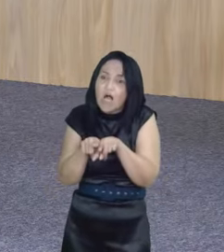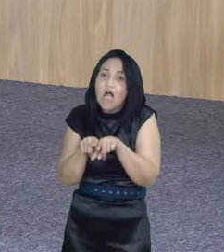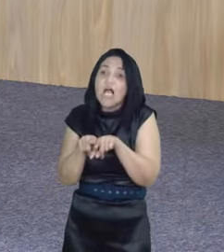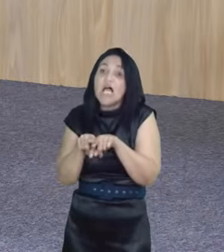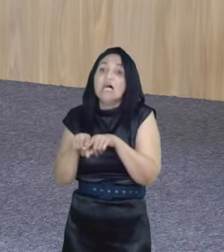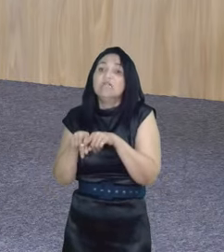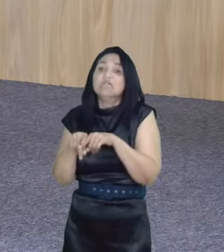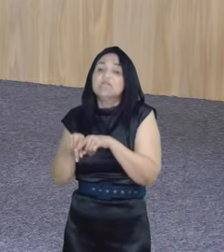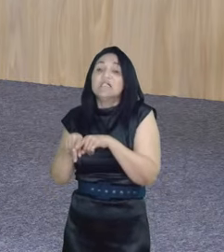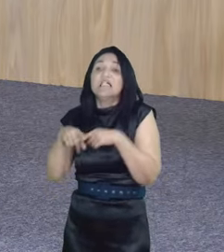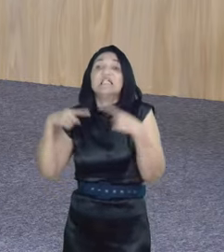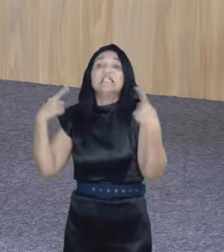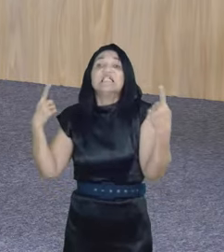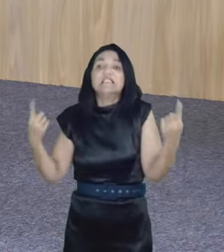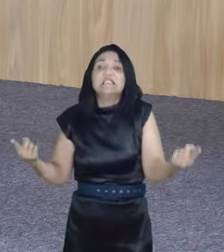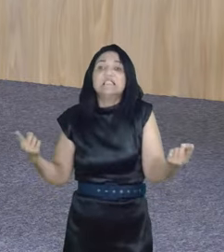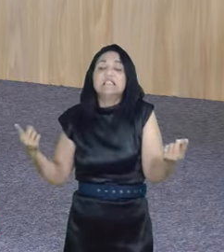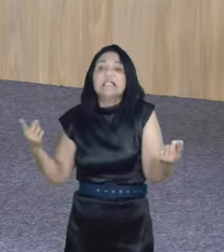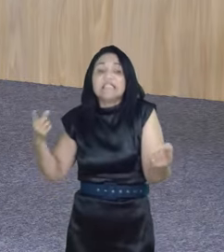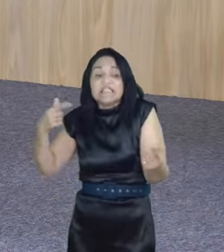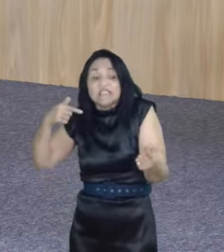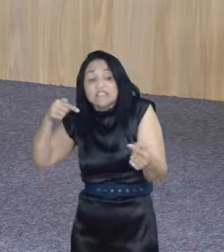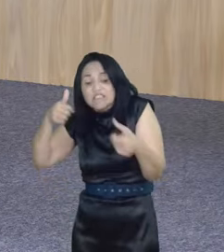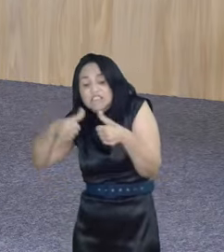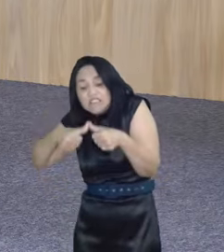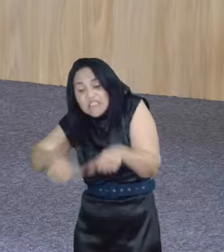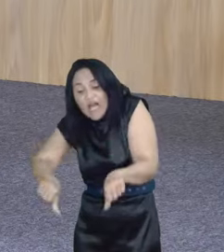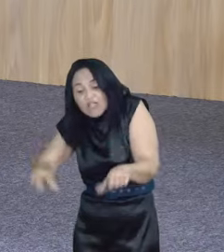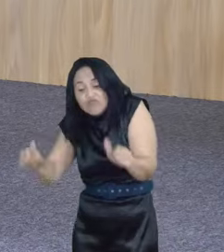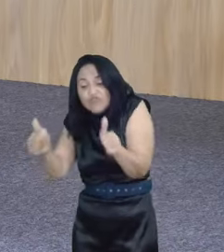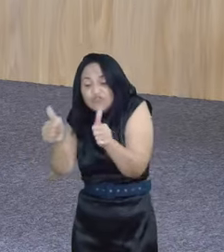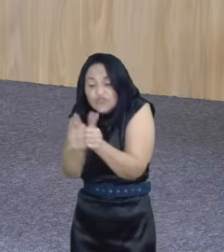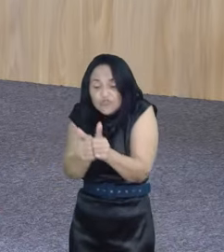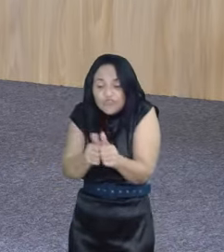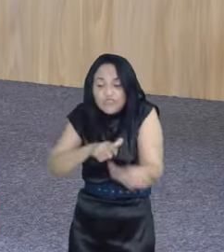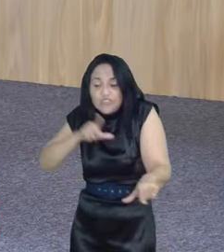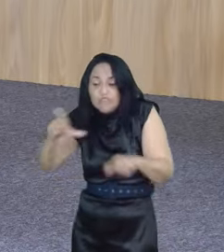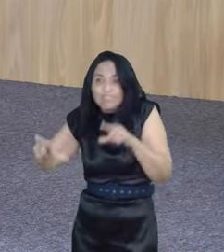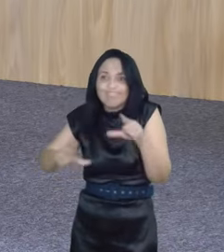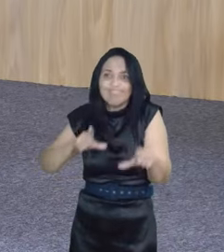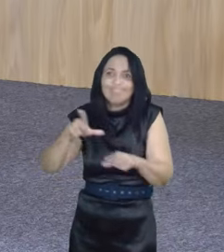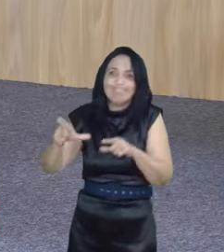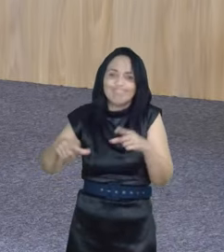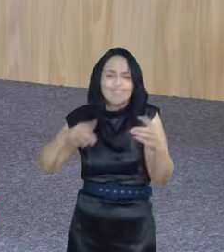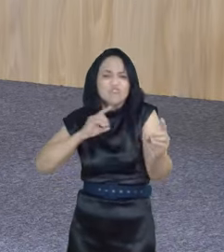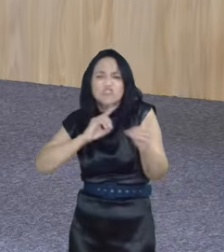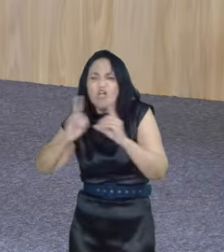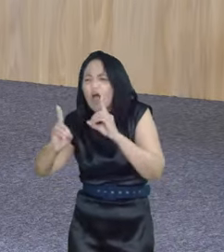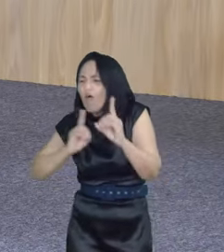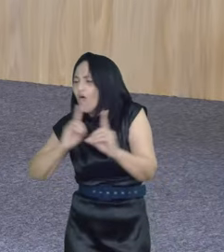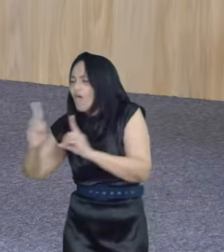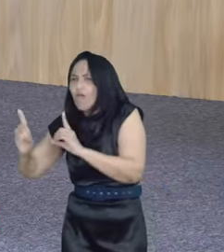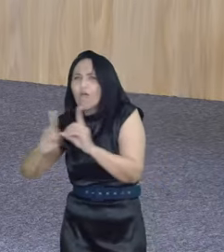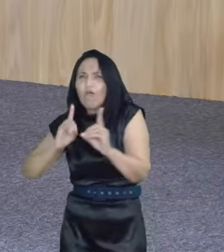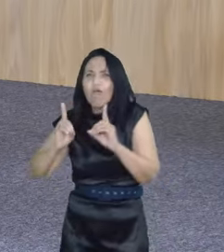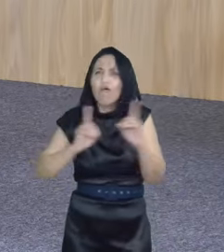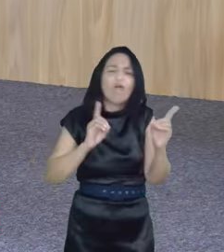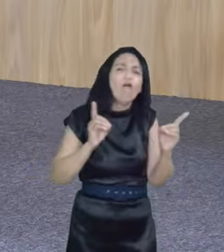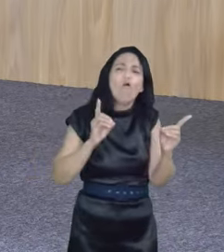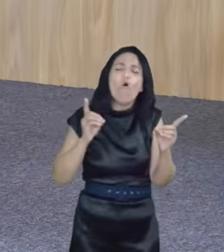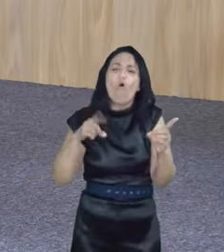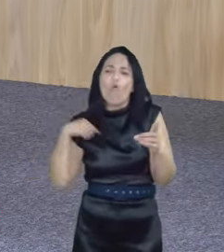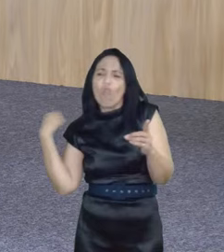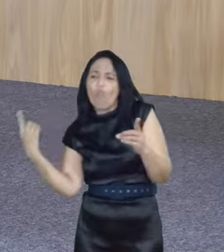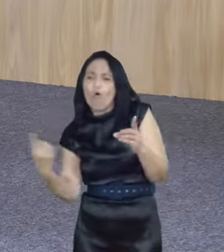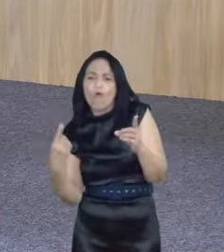nossos aliados, e isso junto, conversando, dialogando com os nossos companheiros do PV e